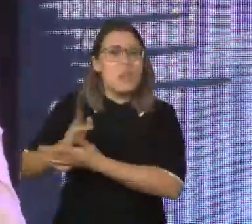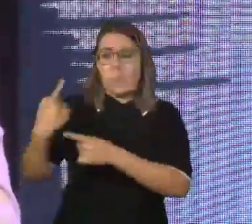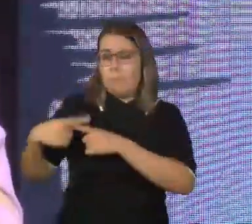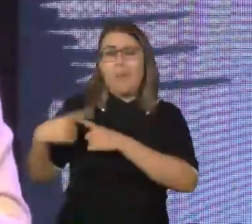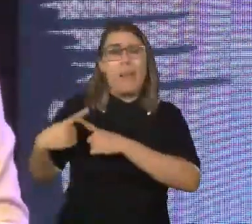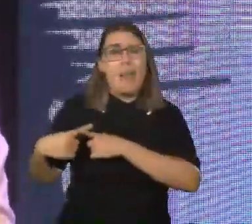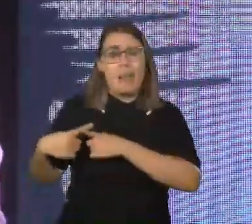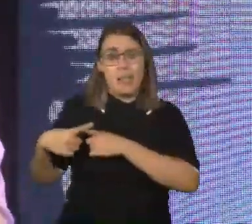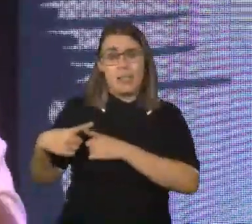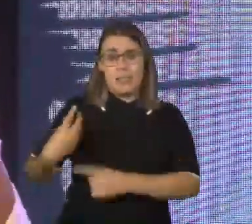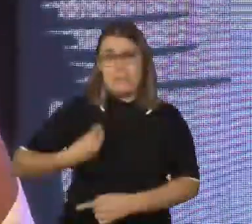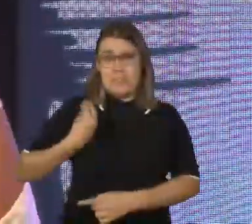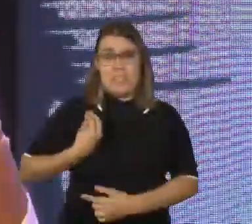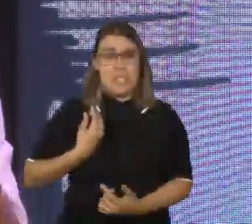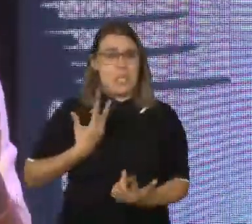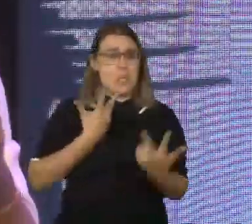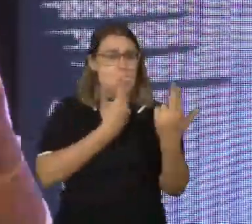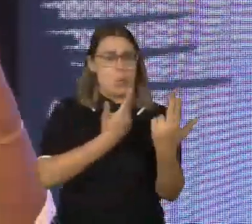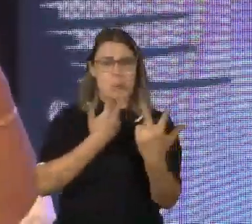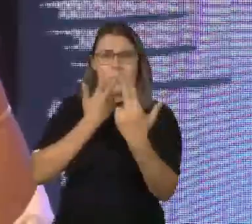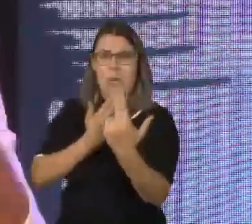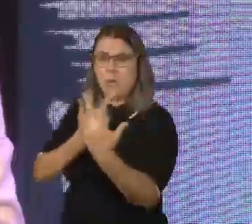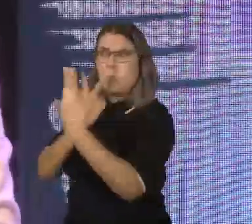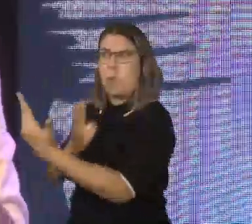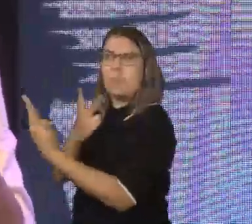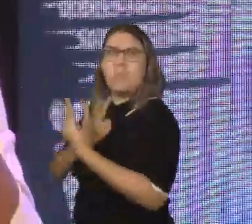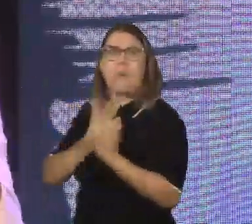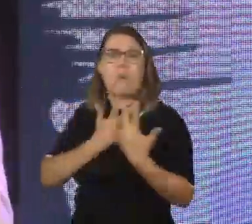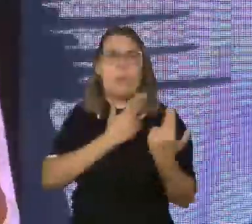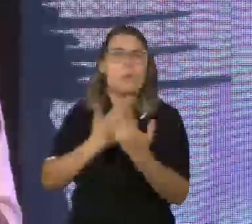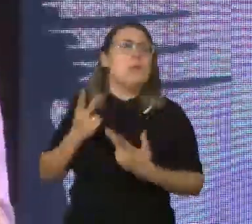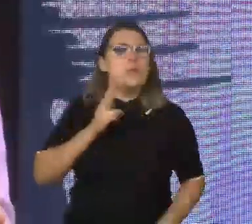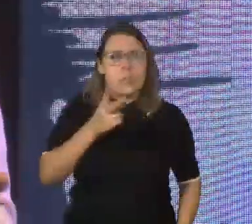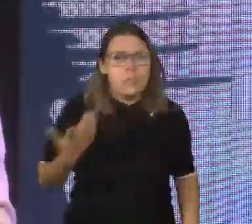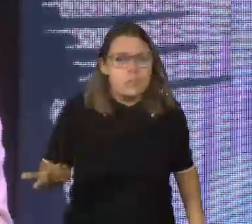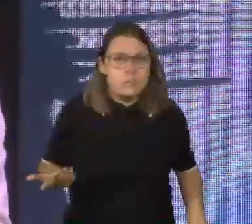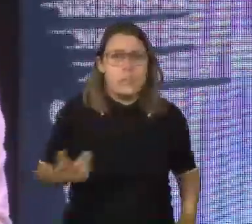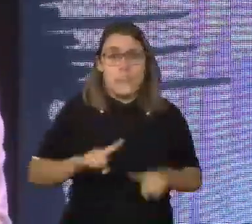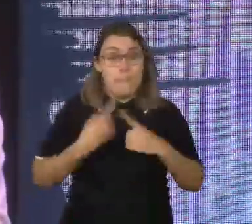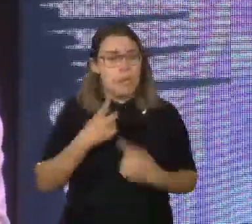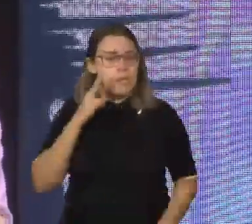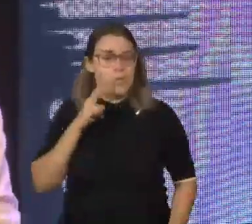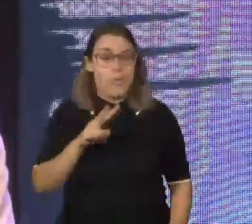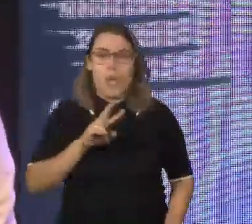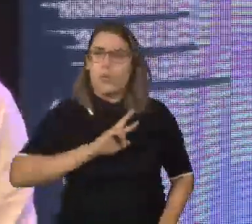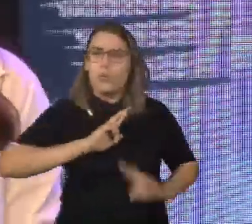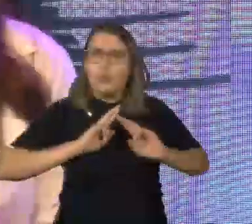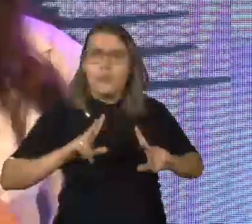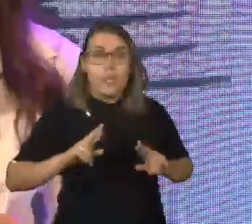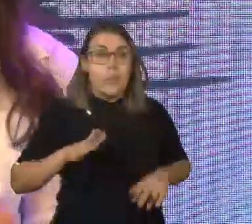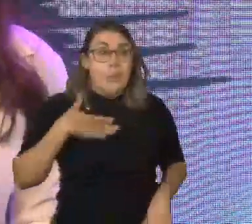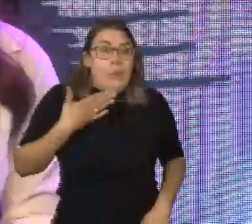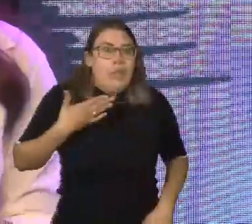vivemos muito entre com pessoas semelhantes, entre os iguais. E quando nos deparamos com aquilo que a gente não conhece, a